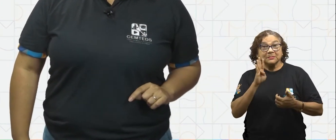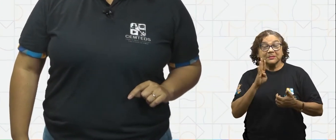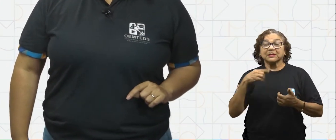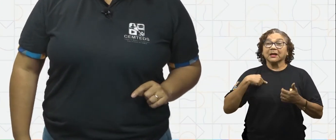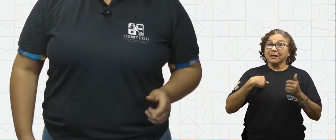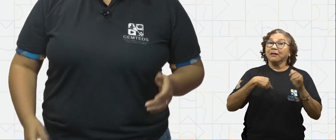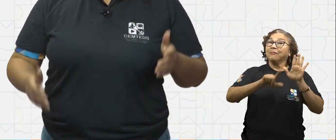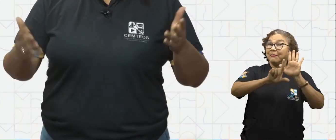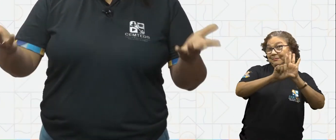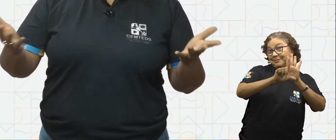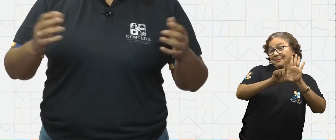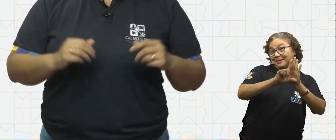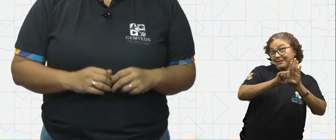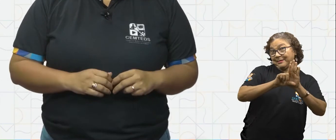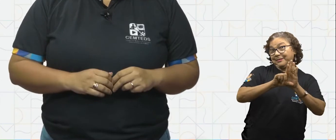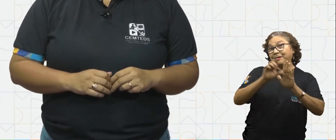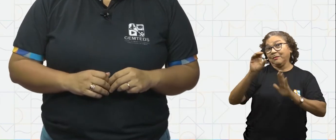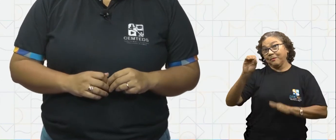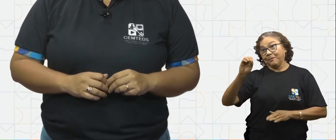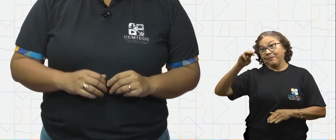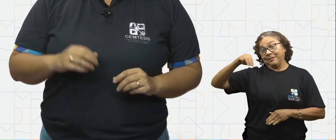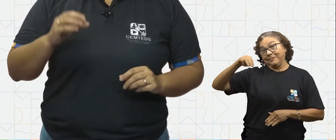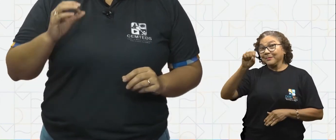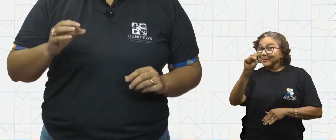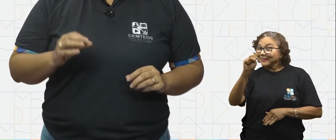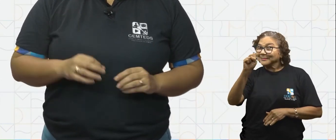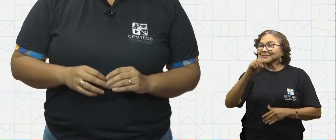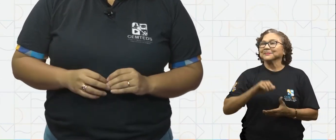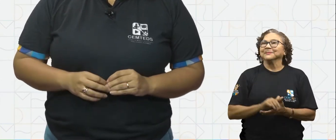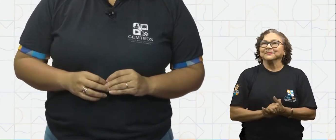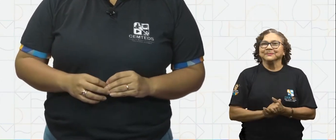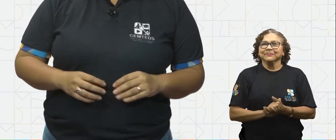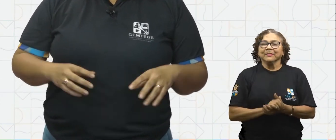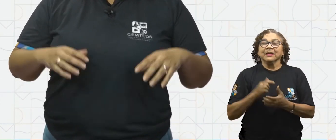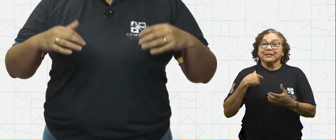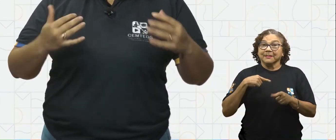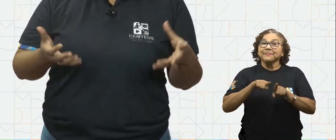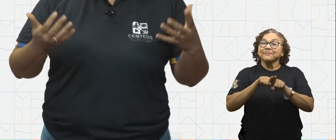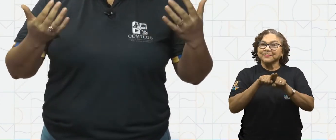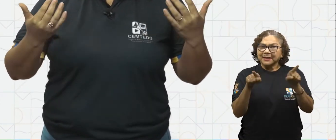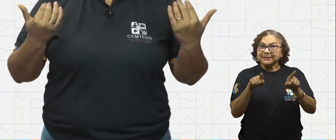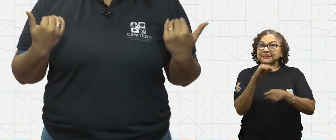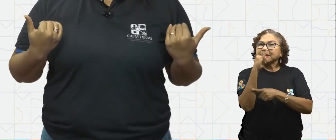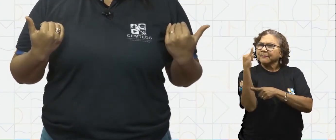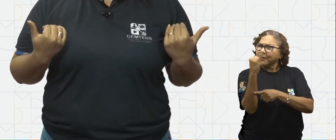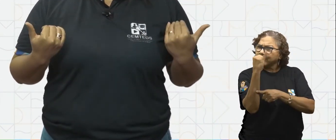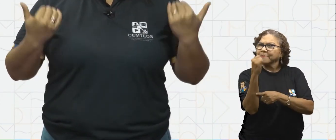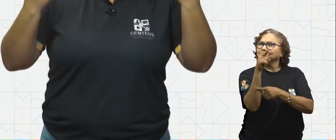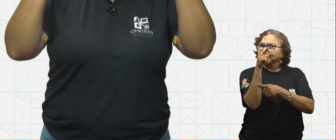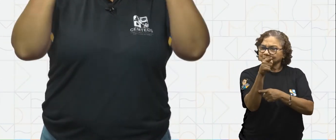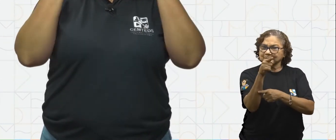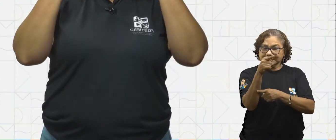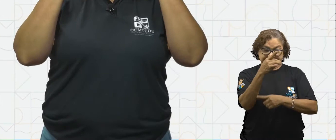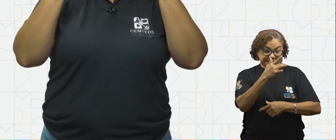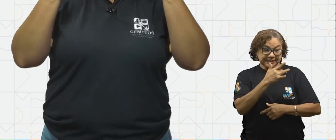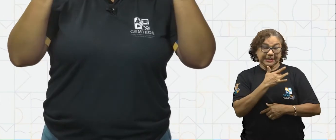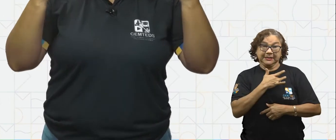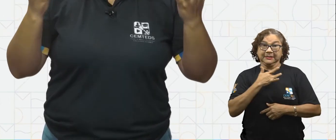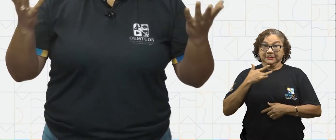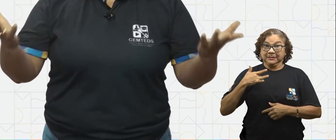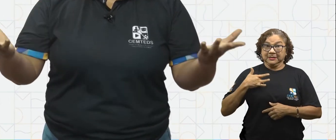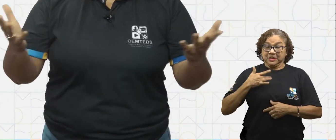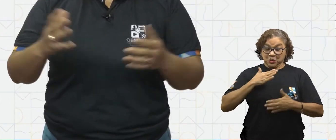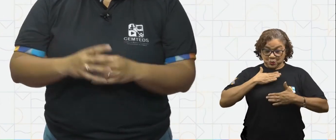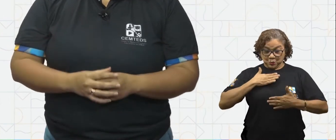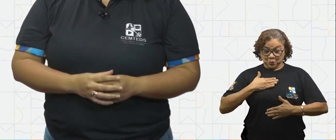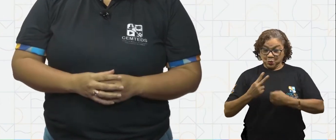Organização Mundial de Saúde, a OMS. Portanto, é necessário cuidar do corpo, da mente e